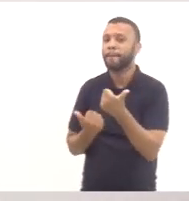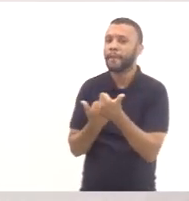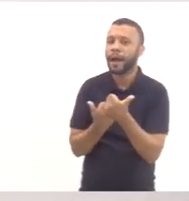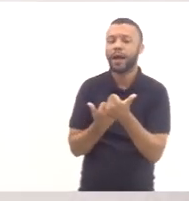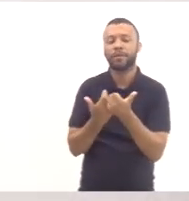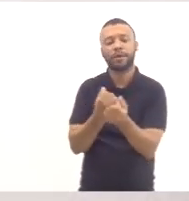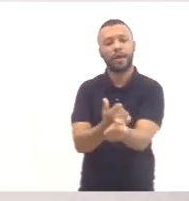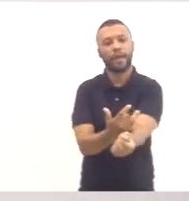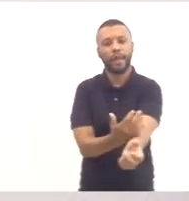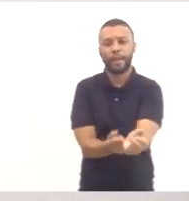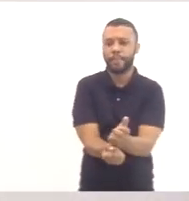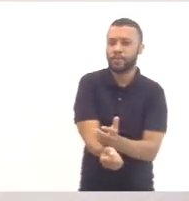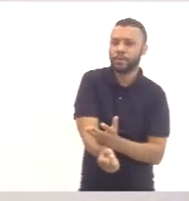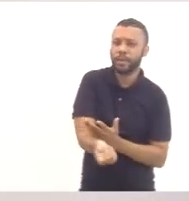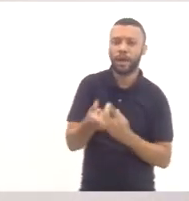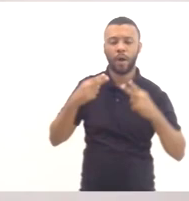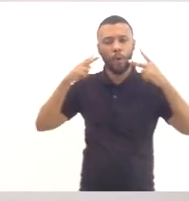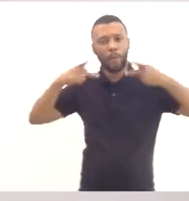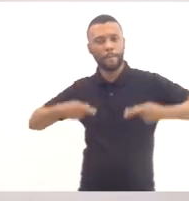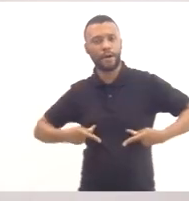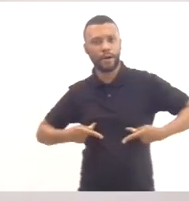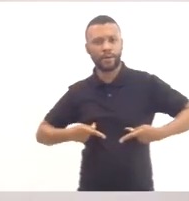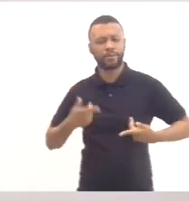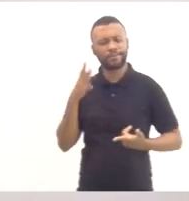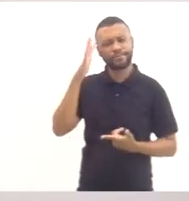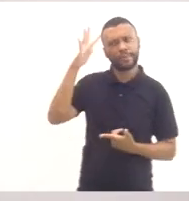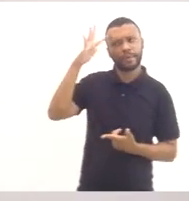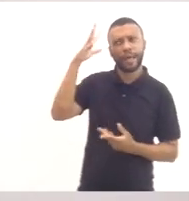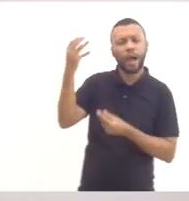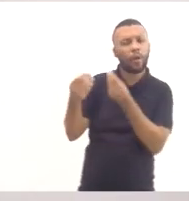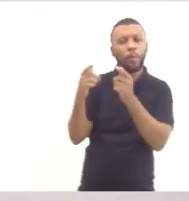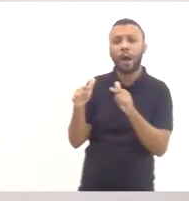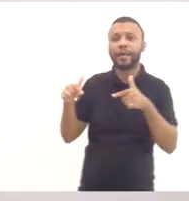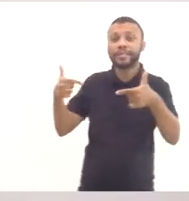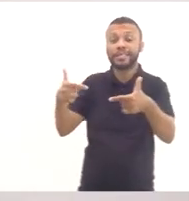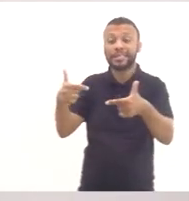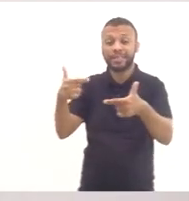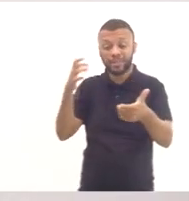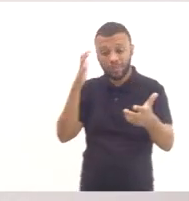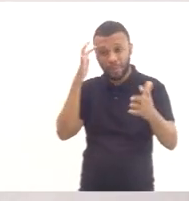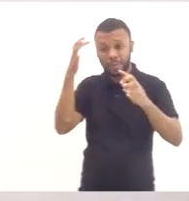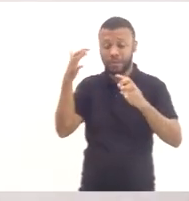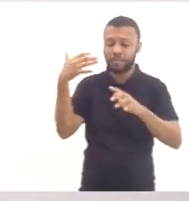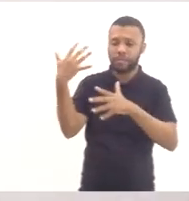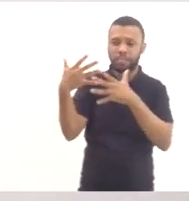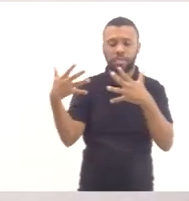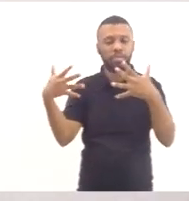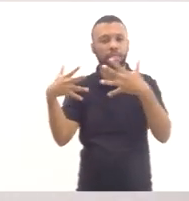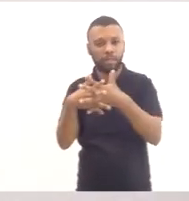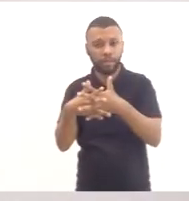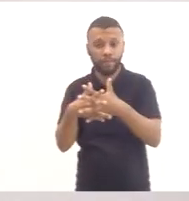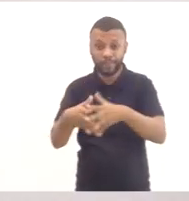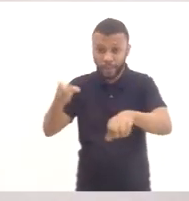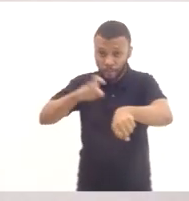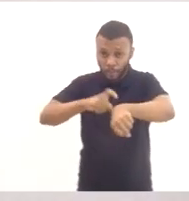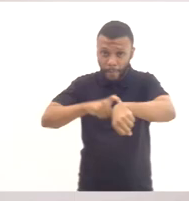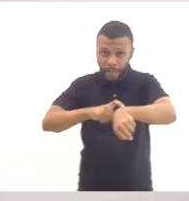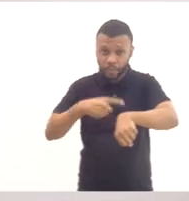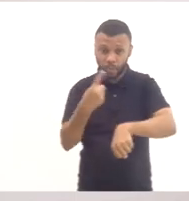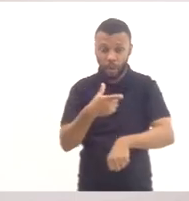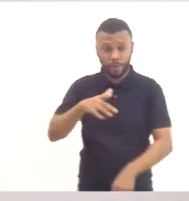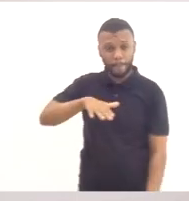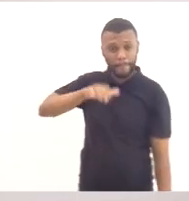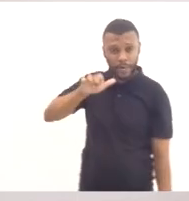guiar suas ações e respostas diante das adversidades Nesse contexto teremos mais encorajados a